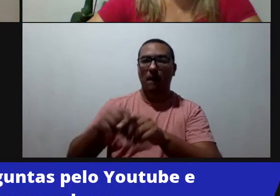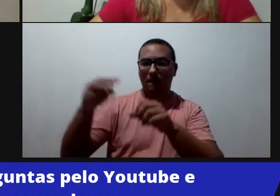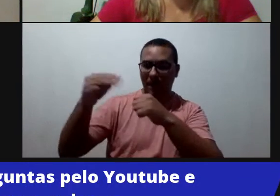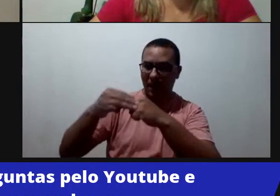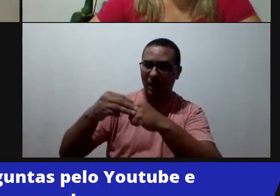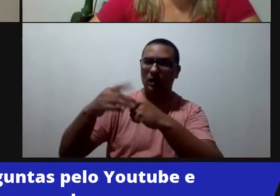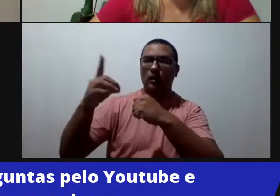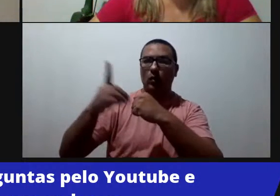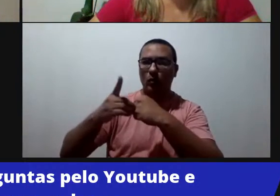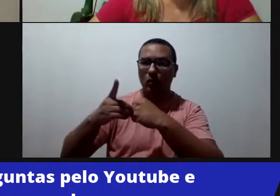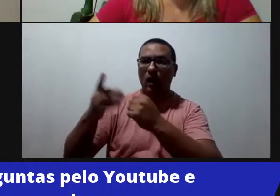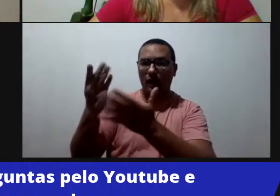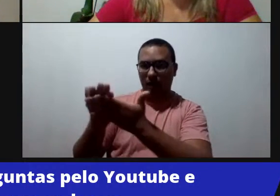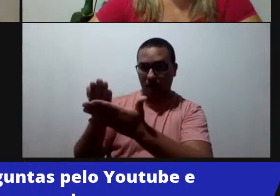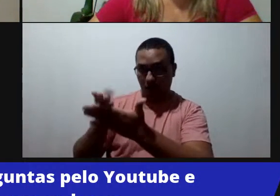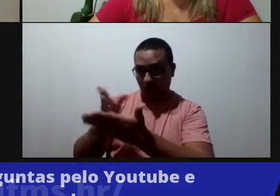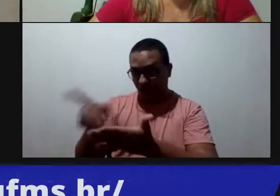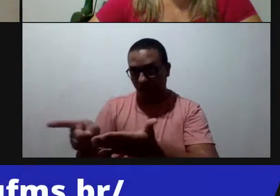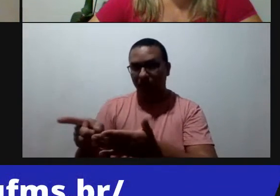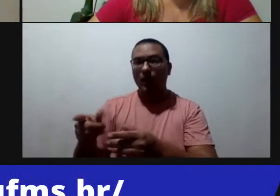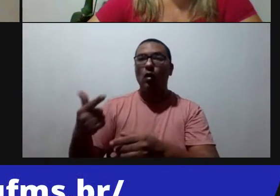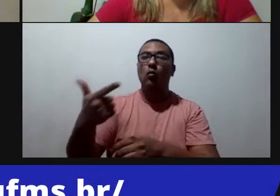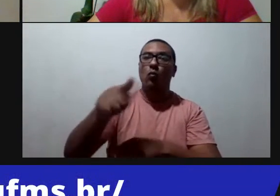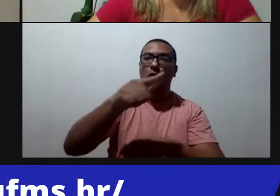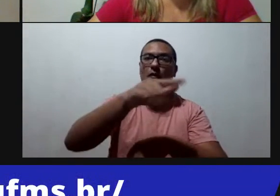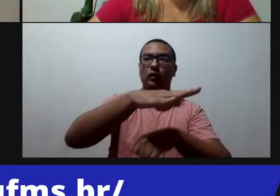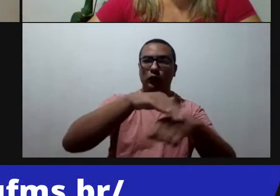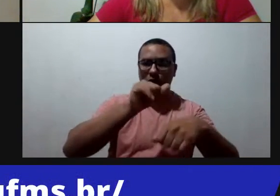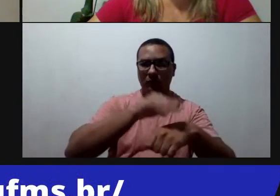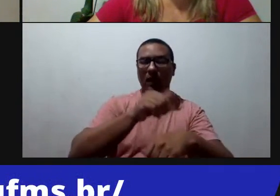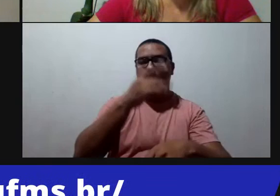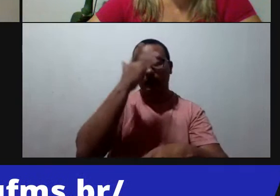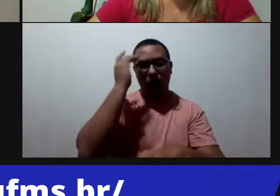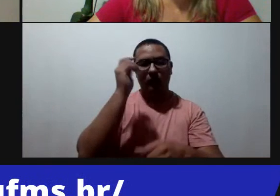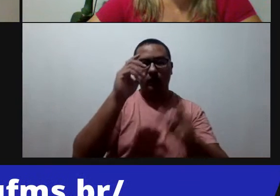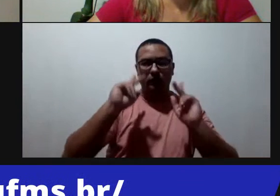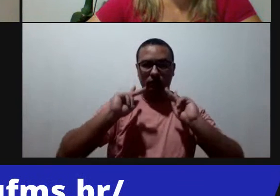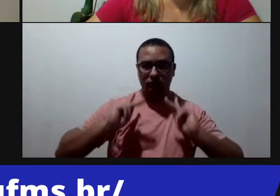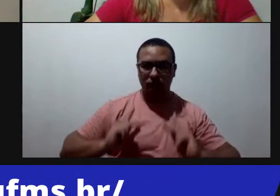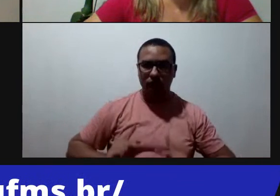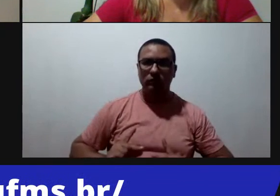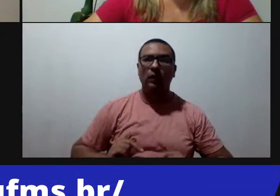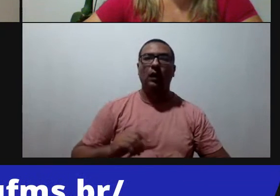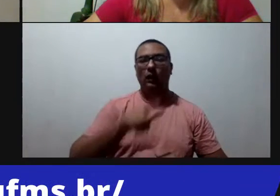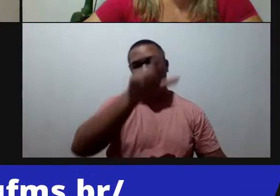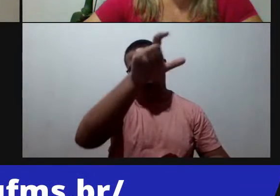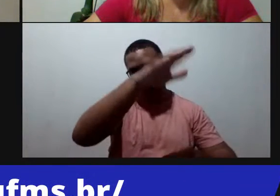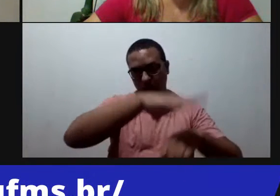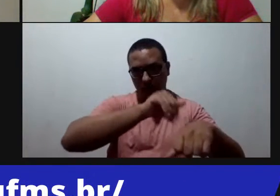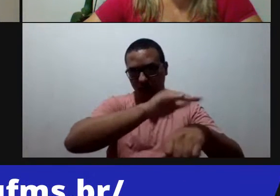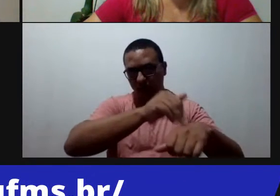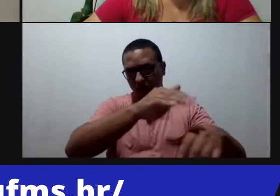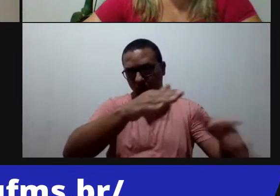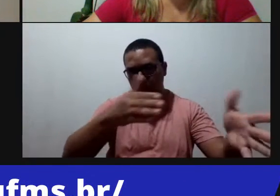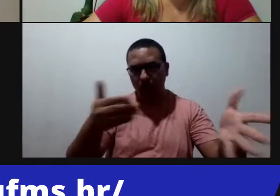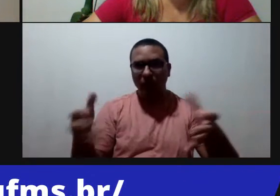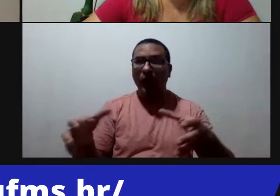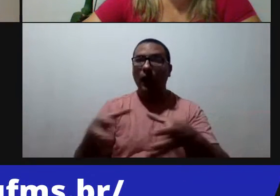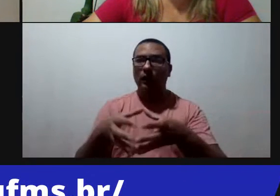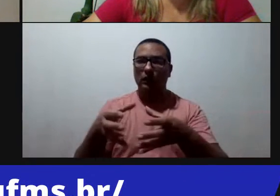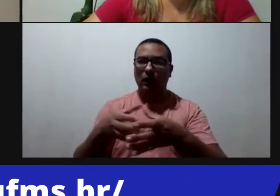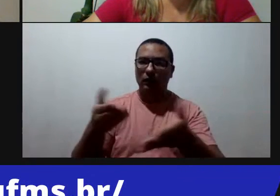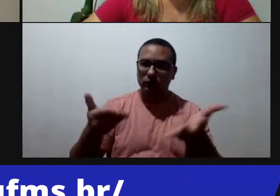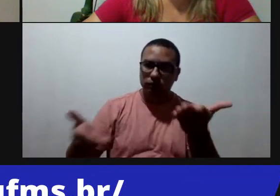doutorandos, e metade da sociedade civil organizada, num formato de coprodução. Esse é o